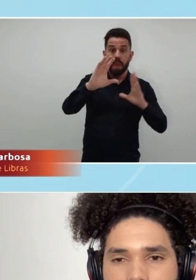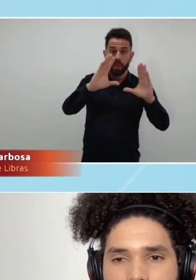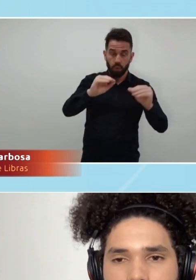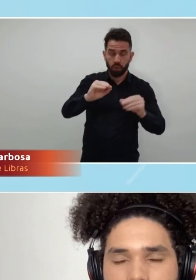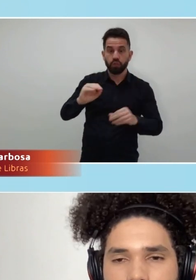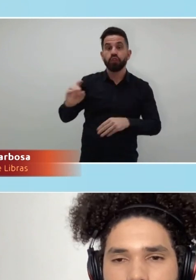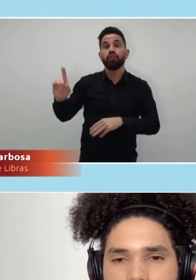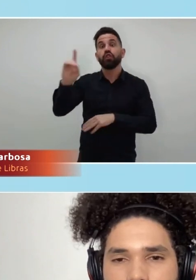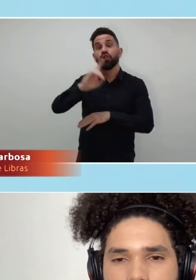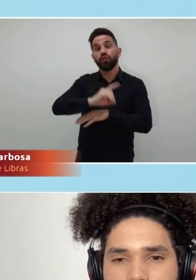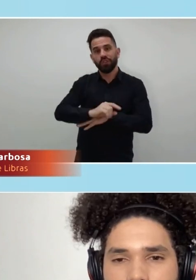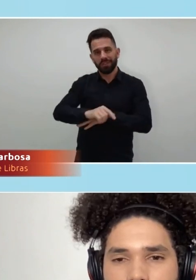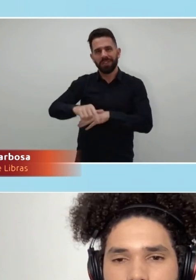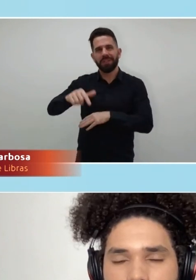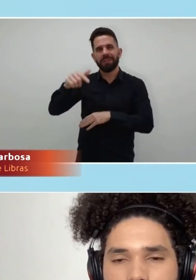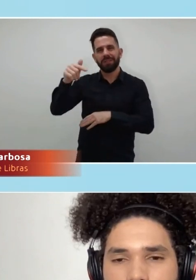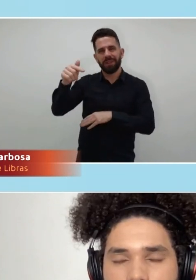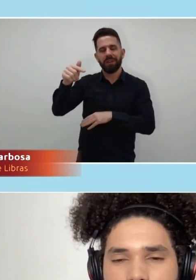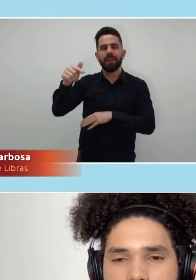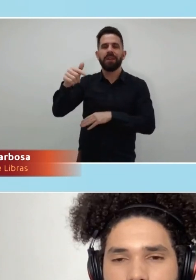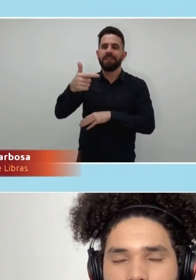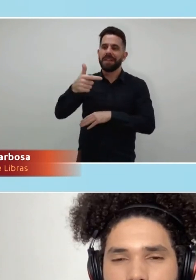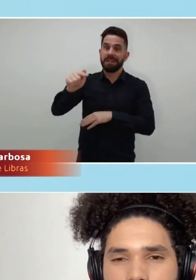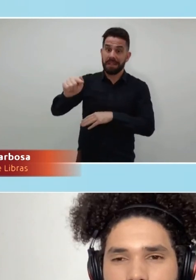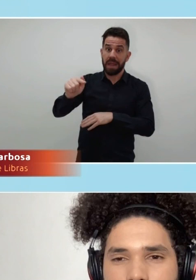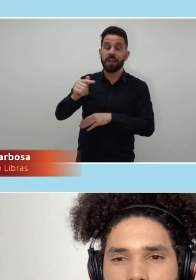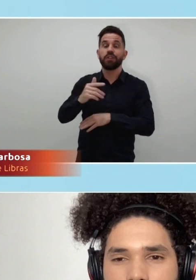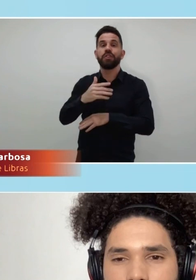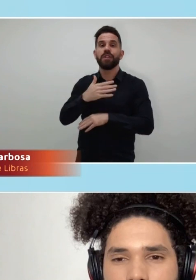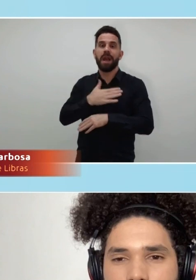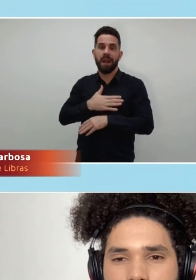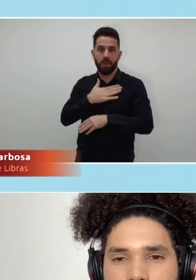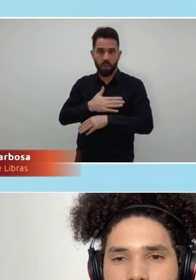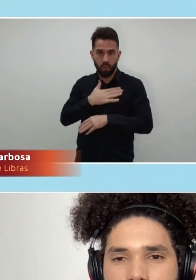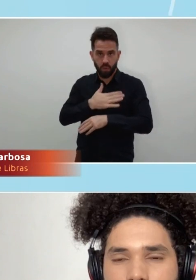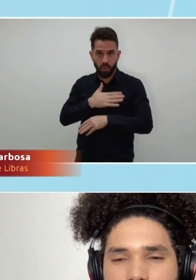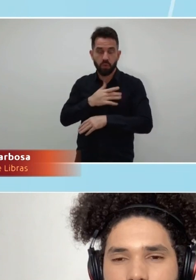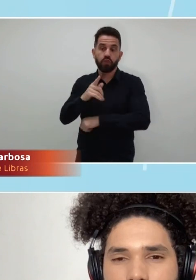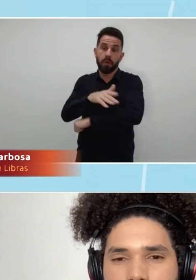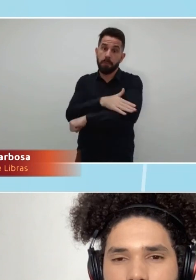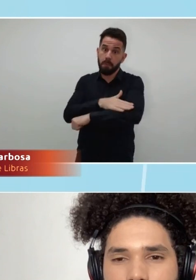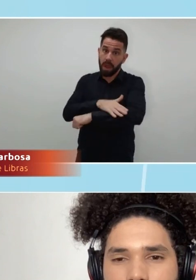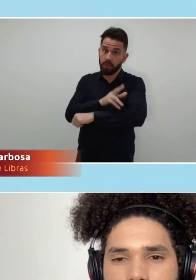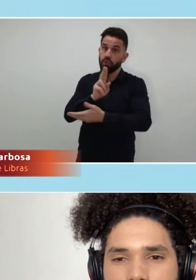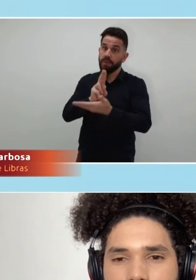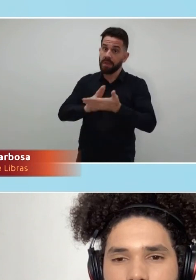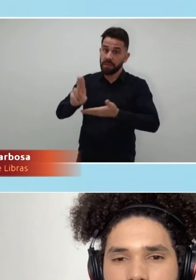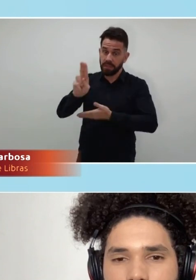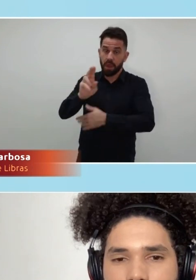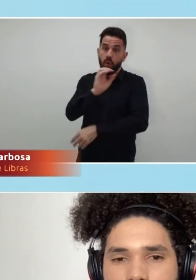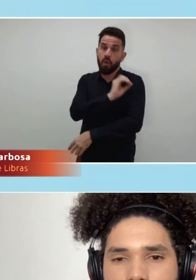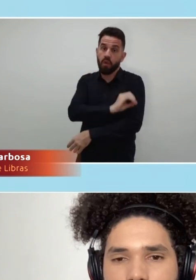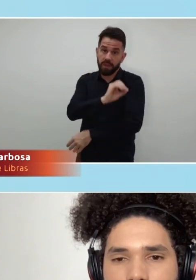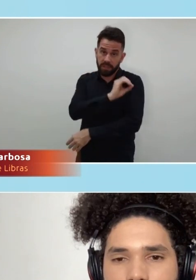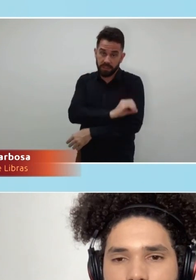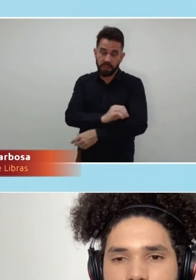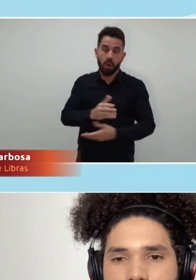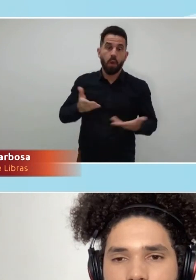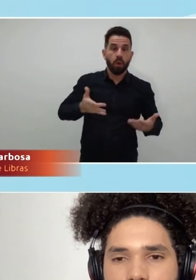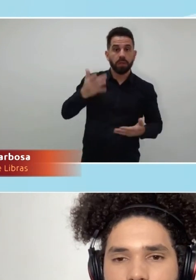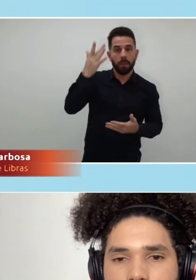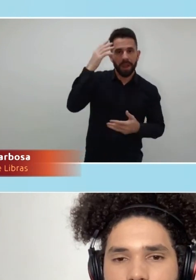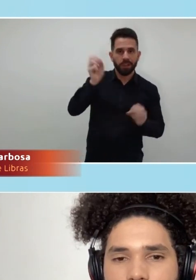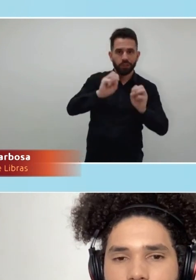a oficina na Praça Universitária, a partir das 5 horas da tarde. Só aí para quem estiver interessado, show gratuito hoje e amanhã, oficina